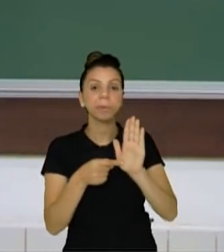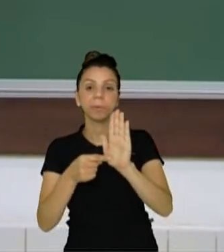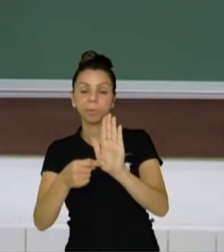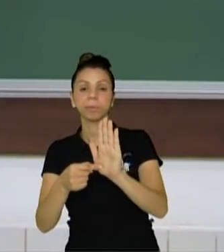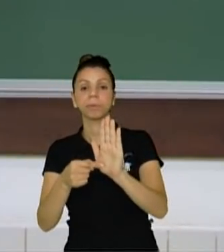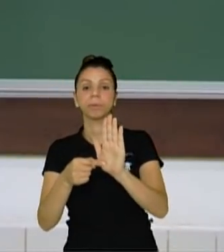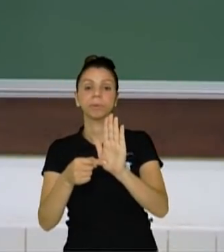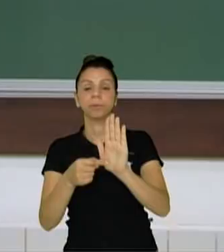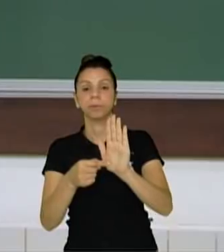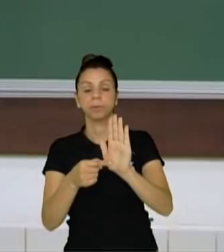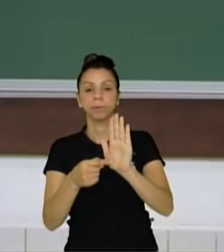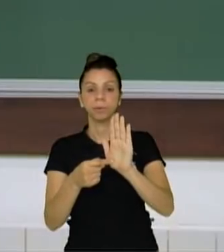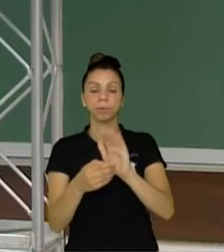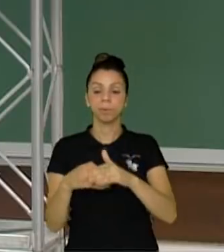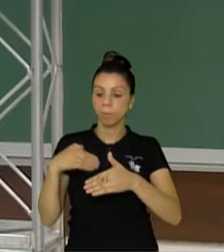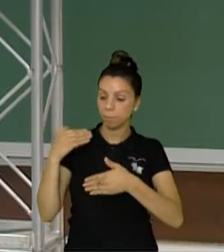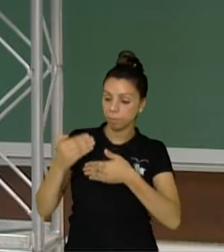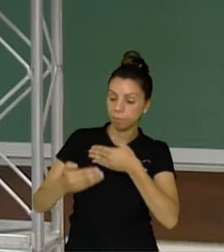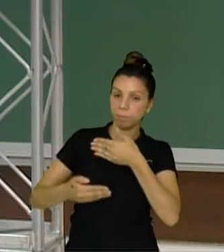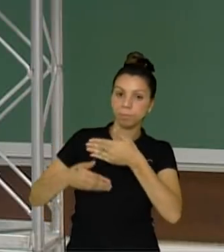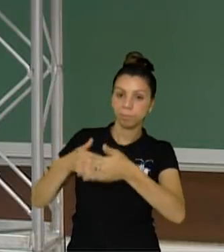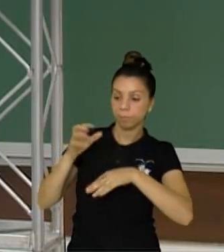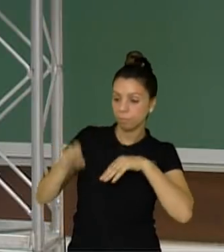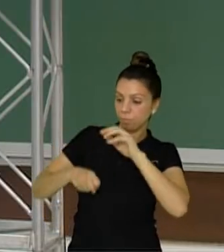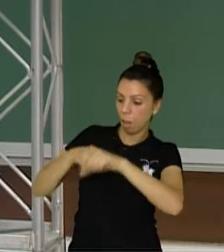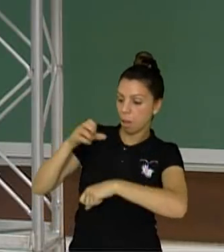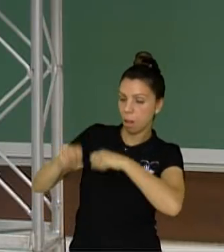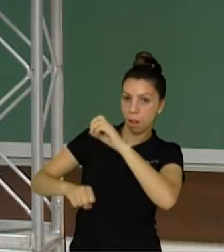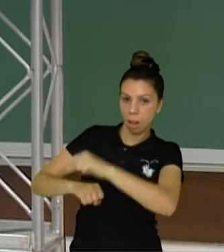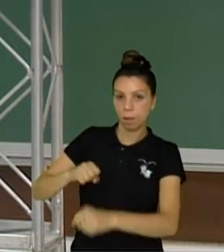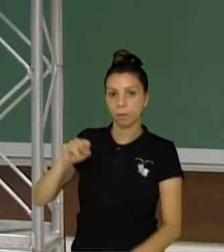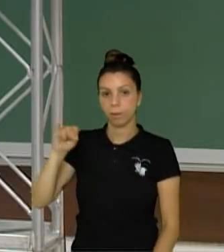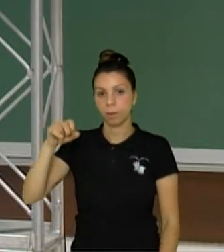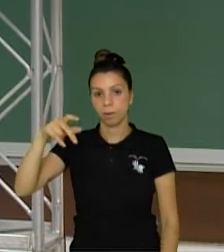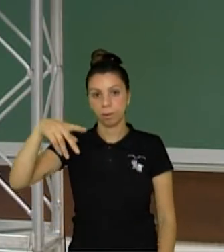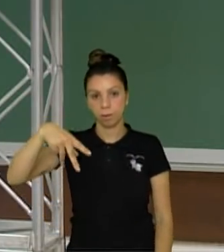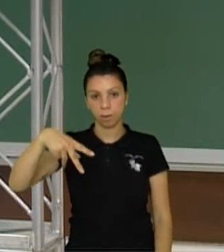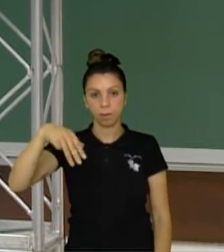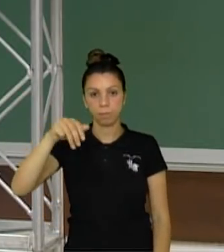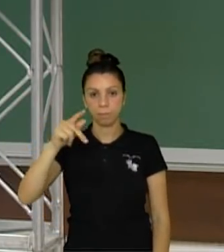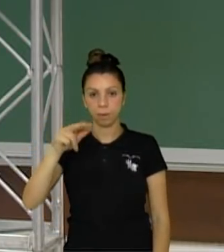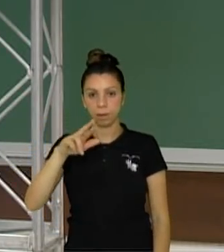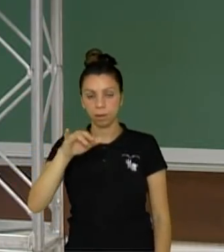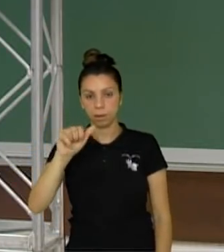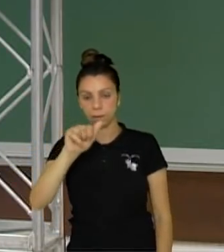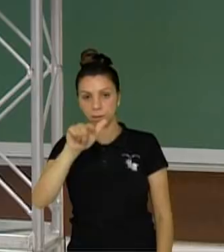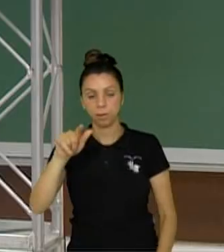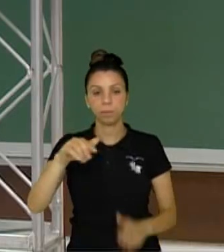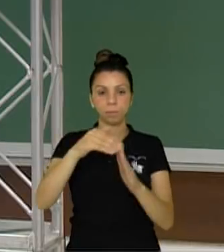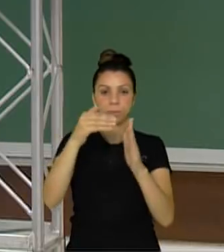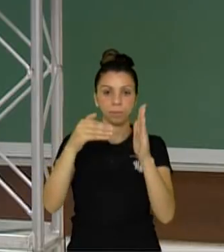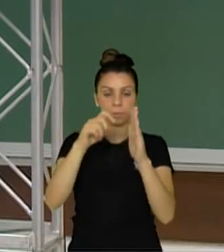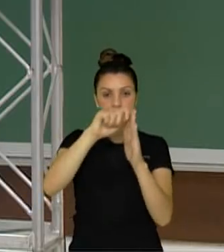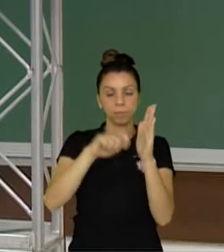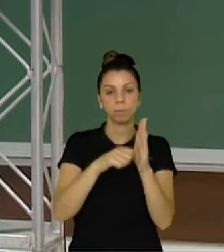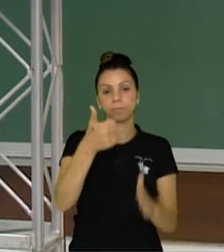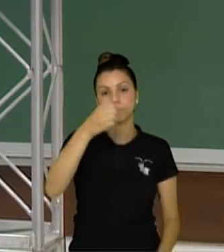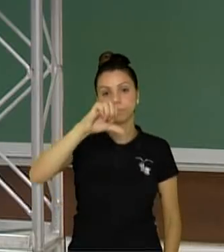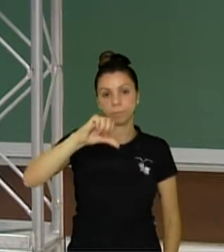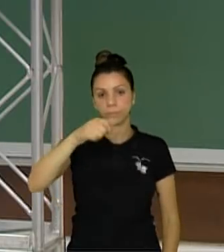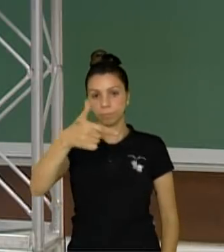Justificando o processo que nós chamamos de imperialismo entre os séculos 19 e